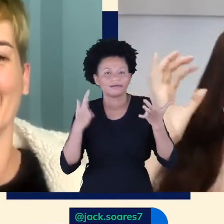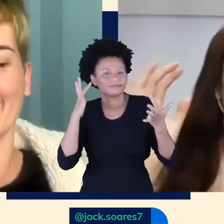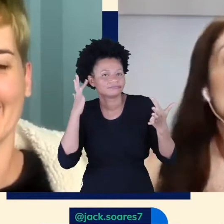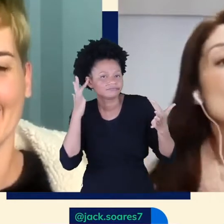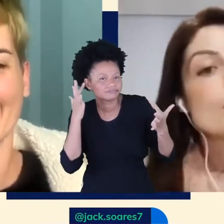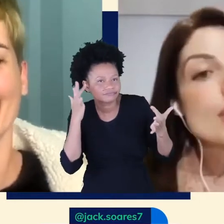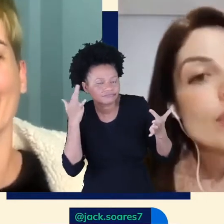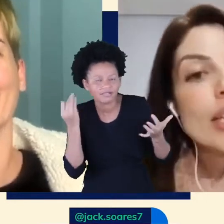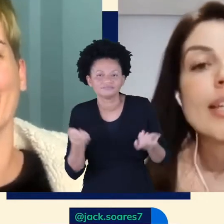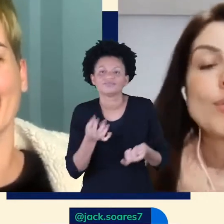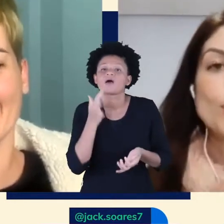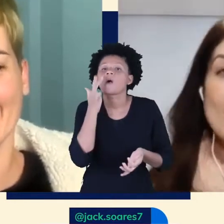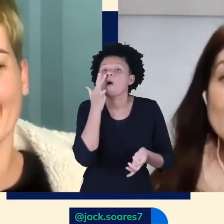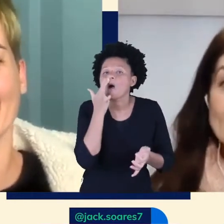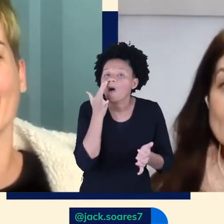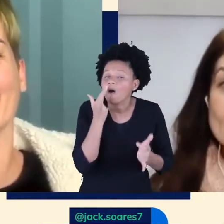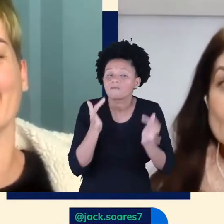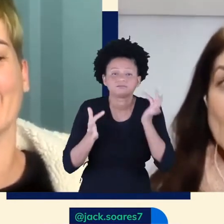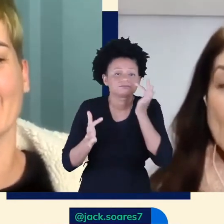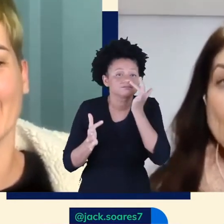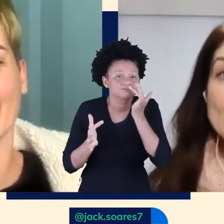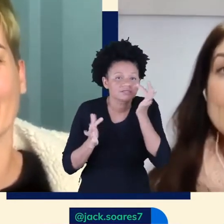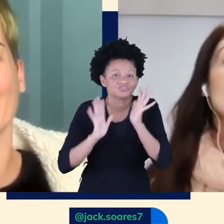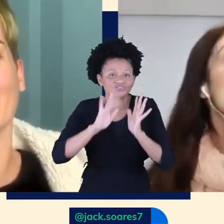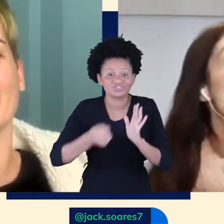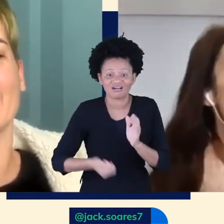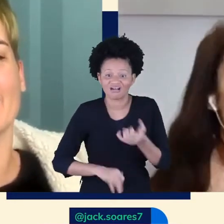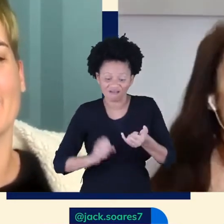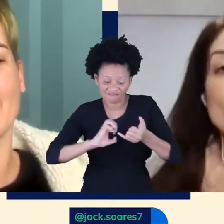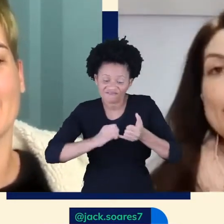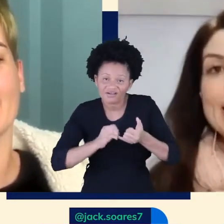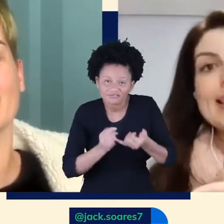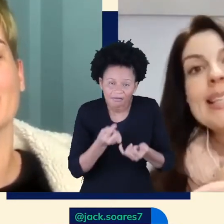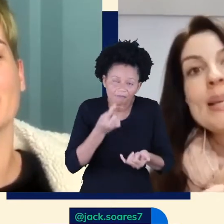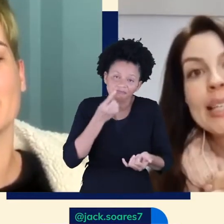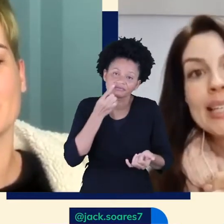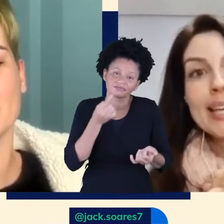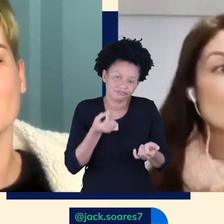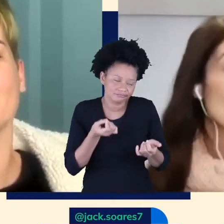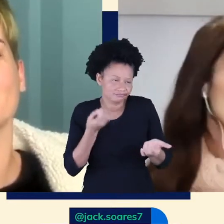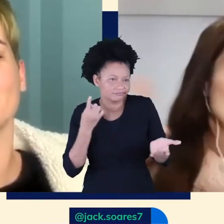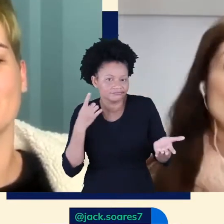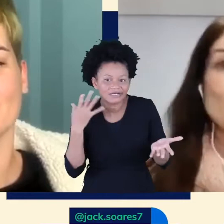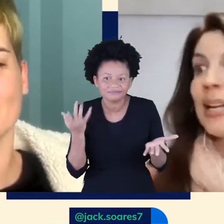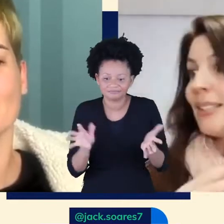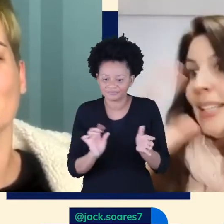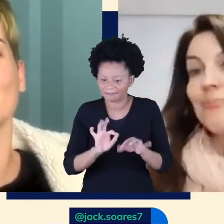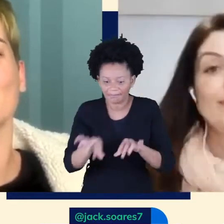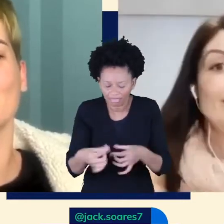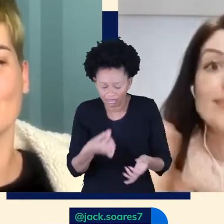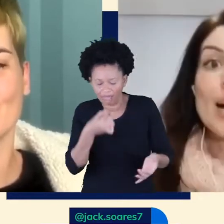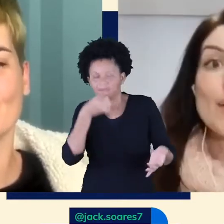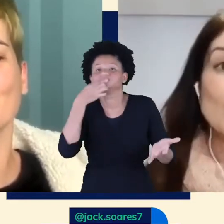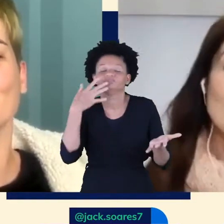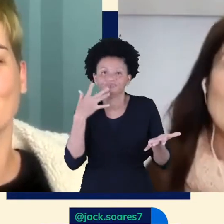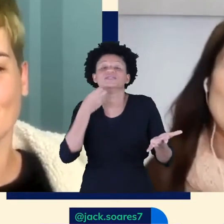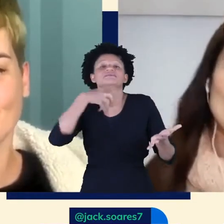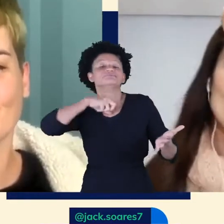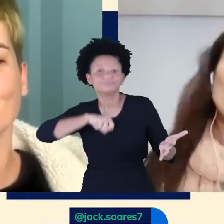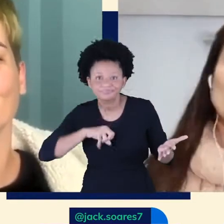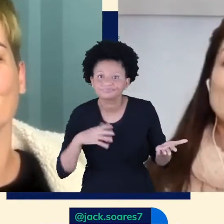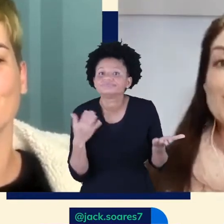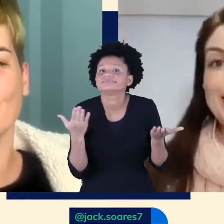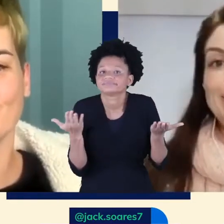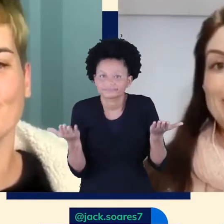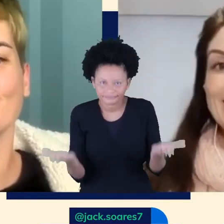do ouvido, não sei o que dentro do nariz, tá? Ter engolido uma pecinha pequena, às vezes os pais acabam se distraindo